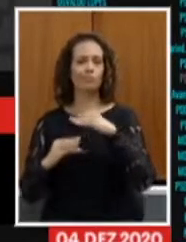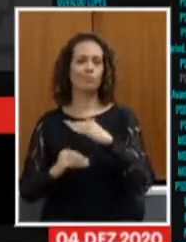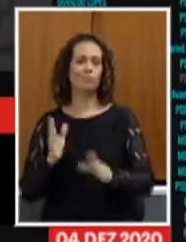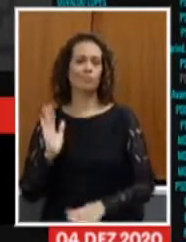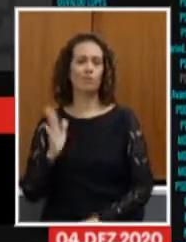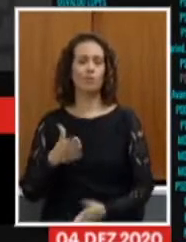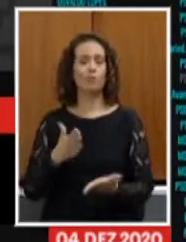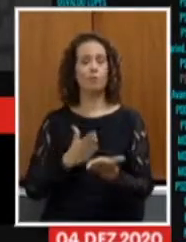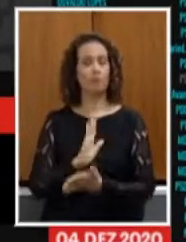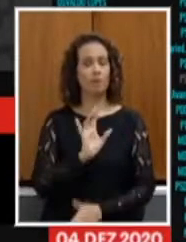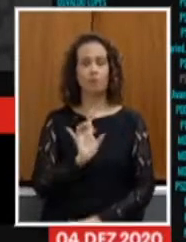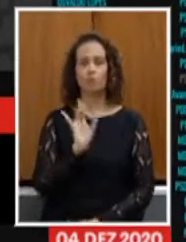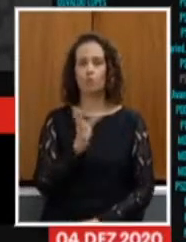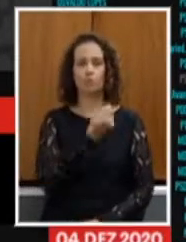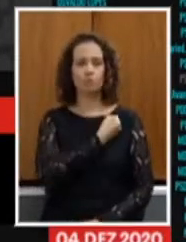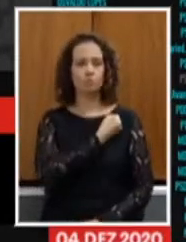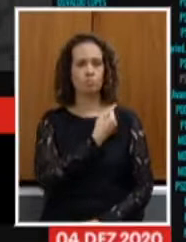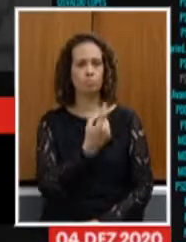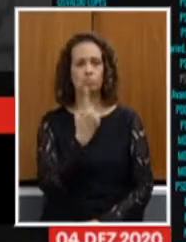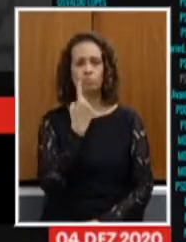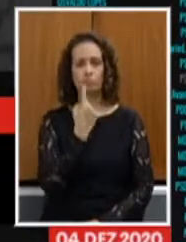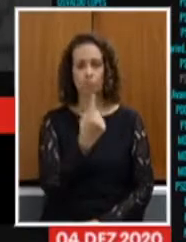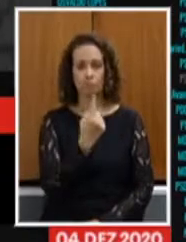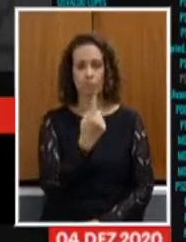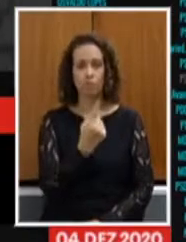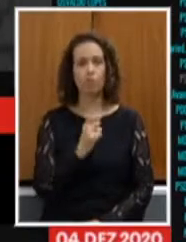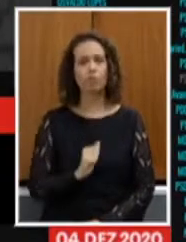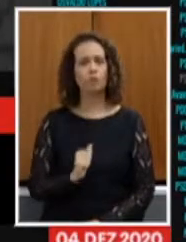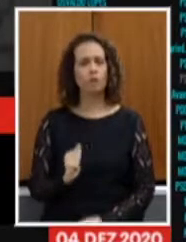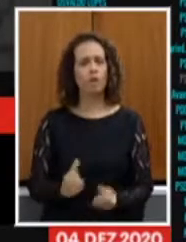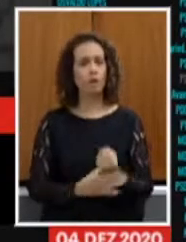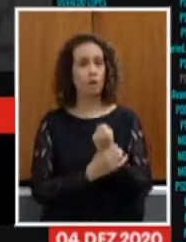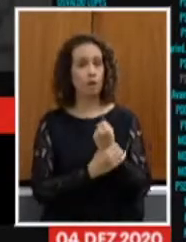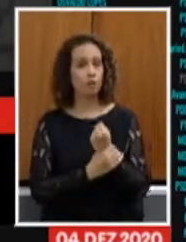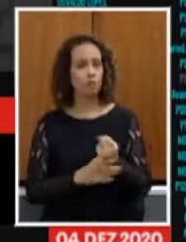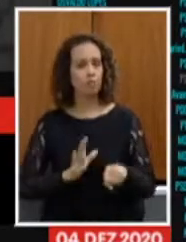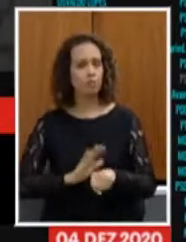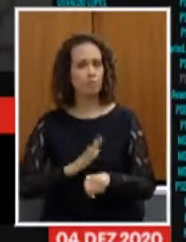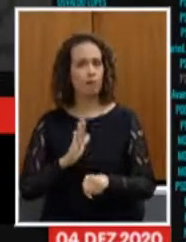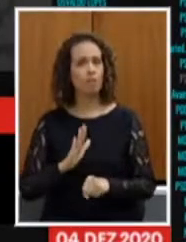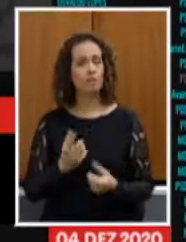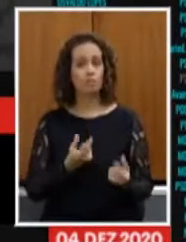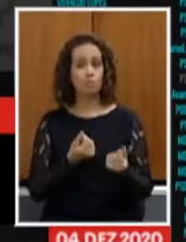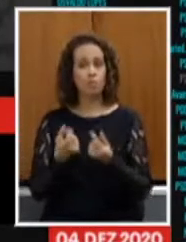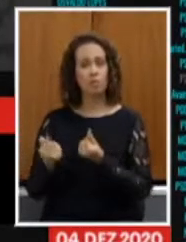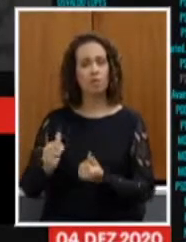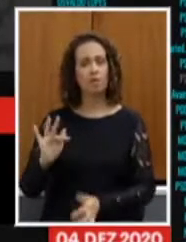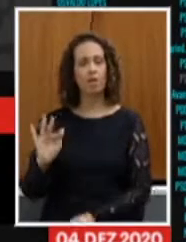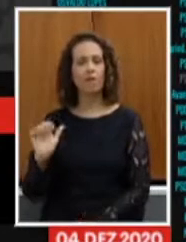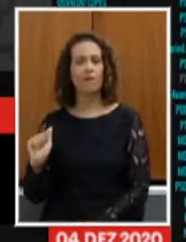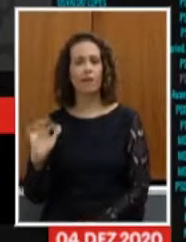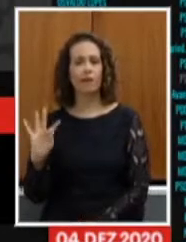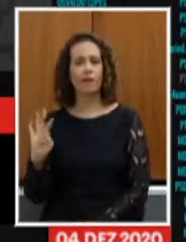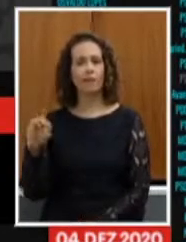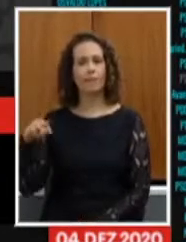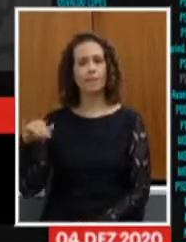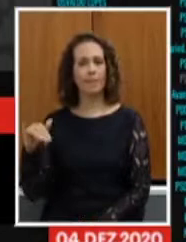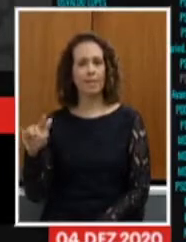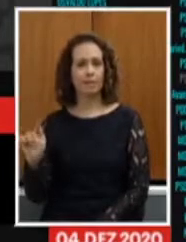aprovada foi a emenda número 1, que prevê, né, quer garantir mais recursos para a FAPEMIG, que é a Fundação de Amparo à